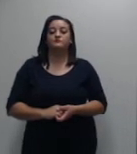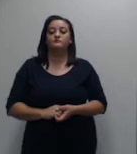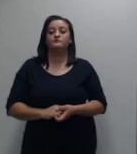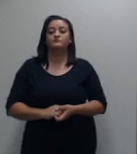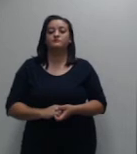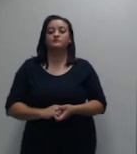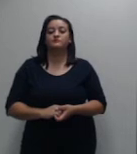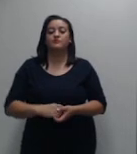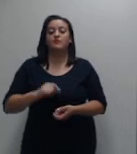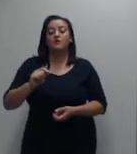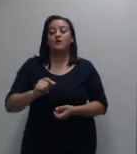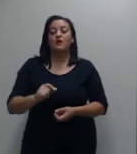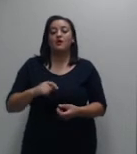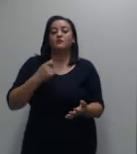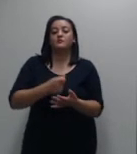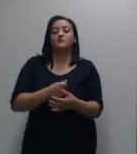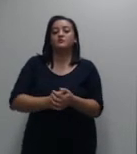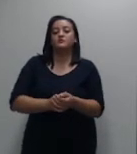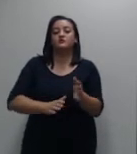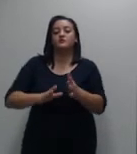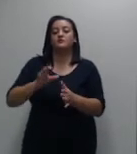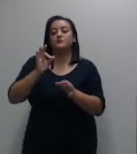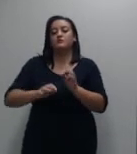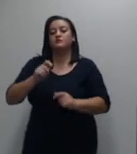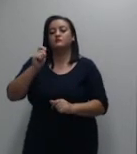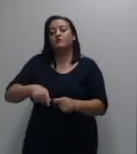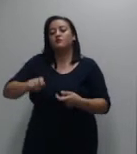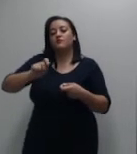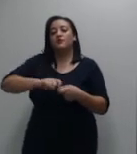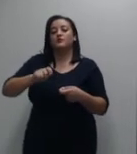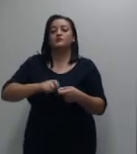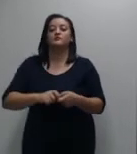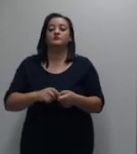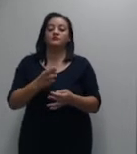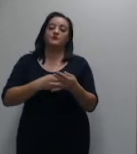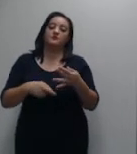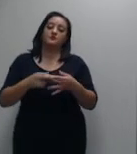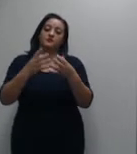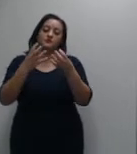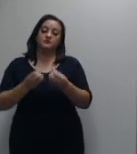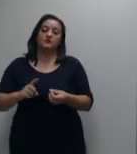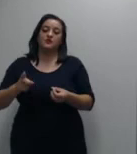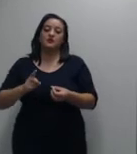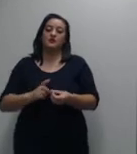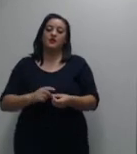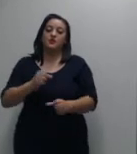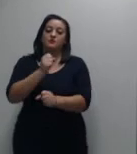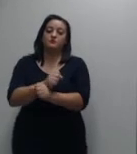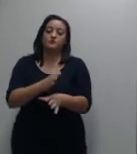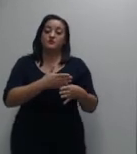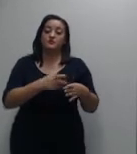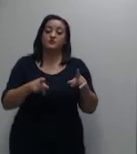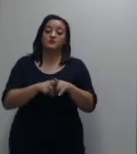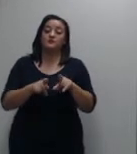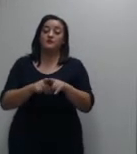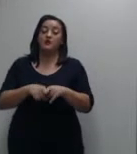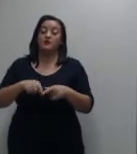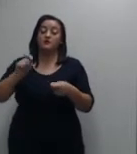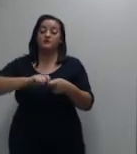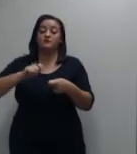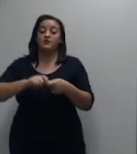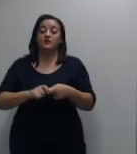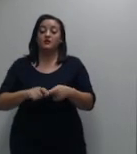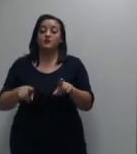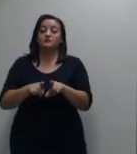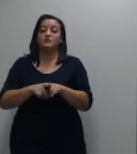o seu cumprimento provisório da sentença impugnada por recurso desprovido de efeito suspensivo será realizado da